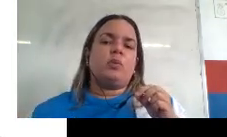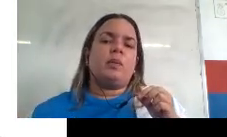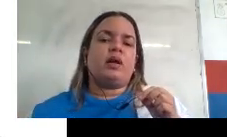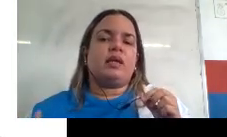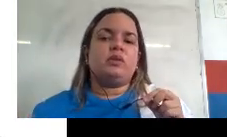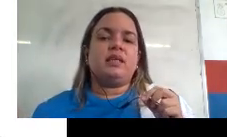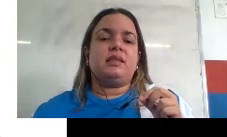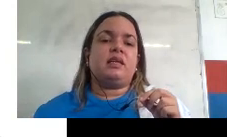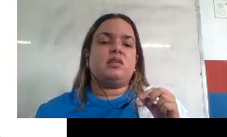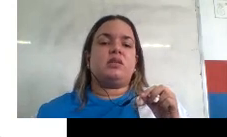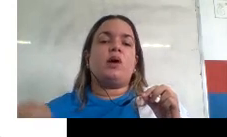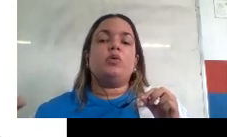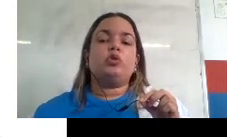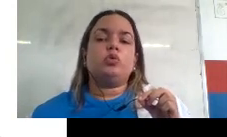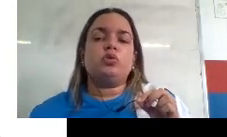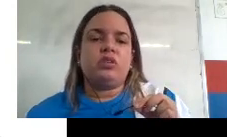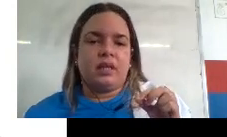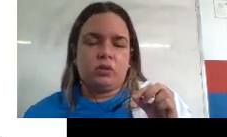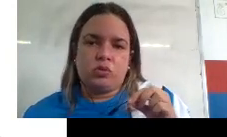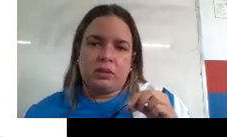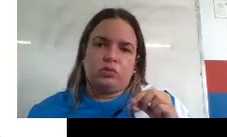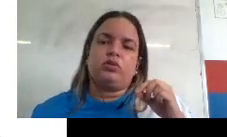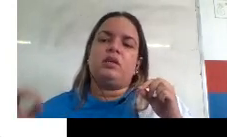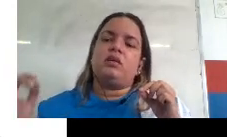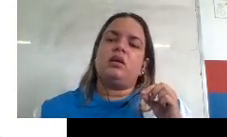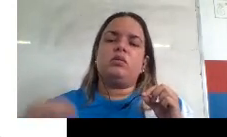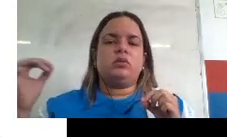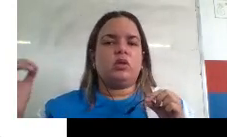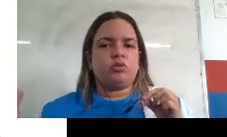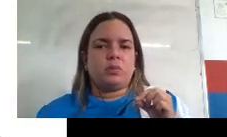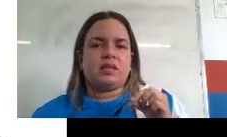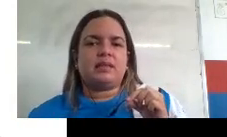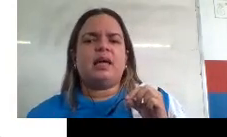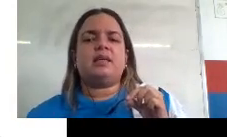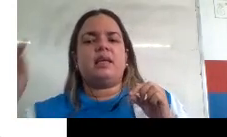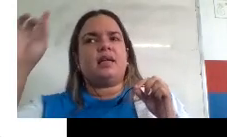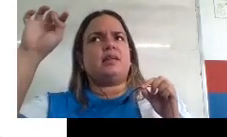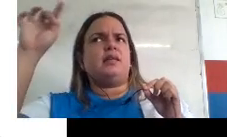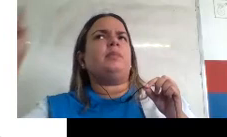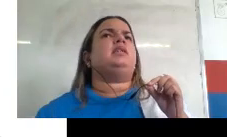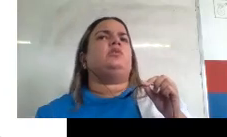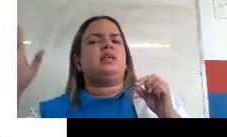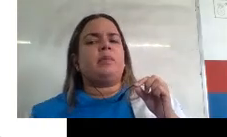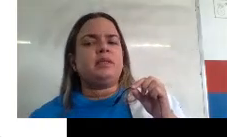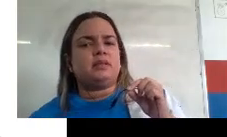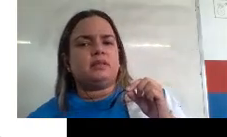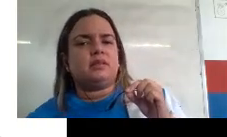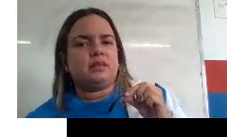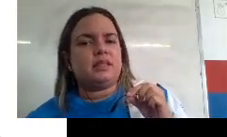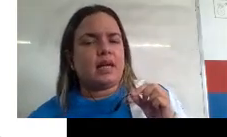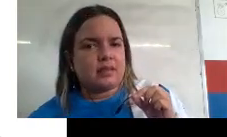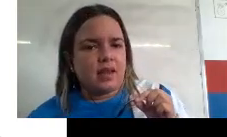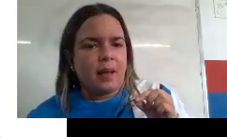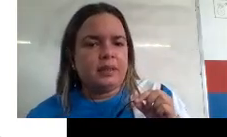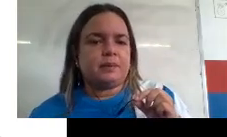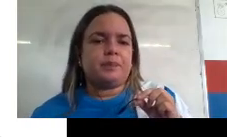quando é comemorado o Dia Internacional dos Direitos Humanos? Então, nós vimos a data, né? A data de amanhã, o dia de amanhã.